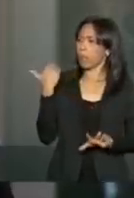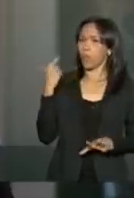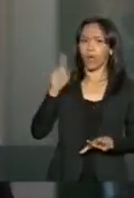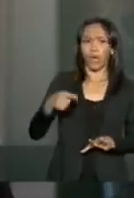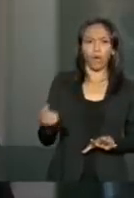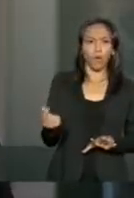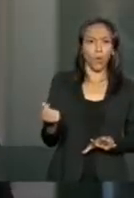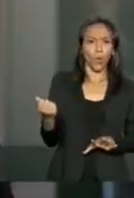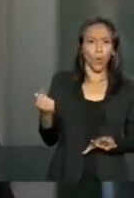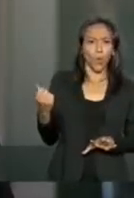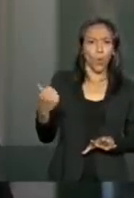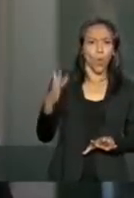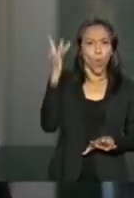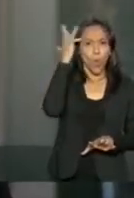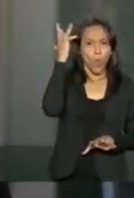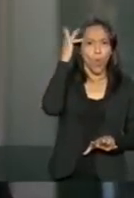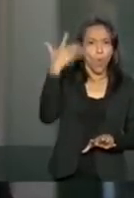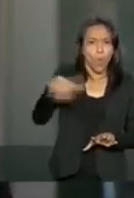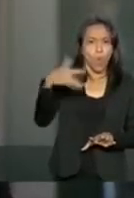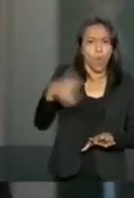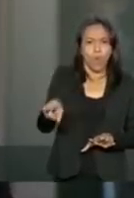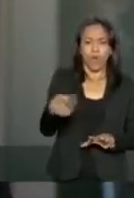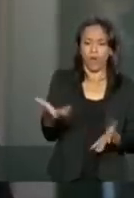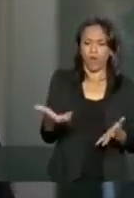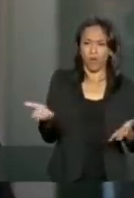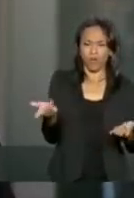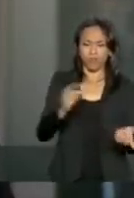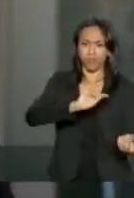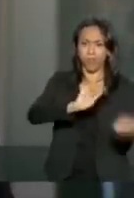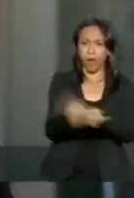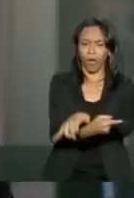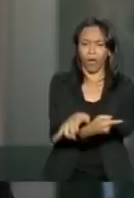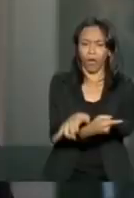da América do Sul, e hoje o povo passa fome,